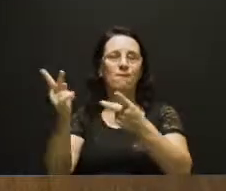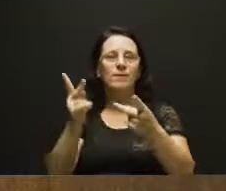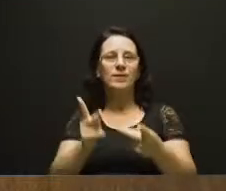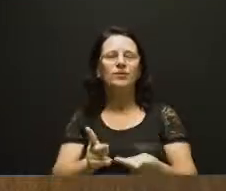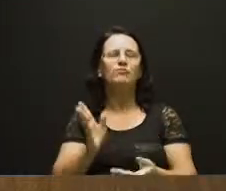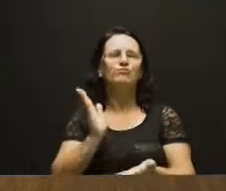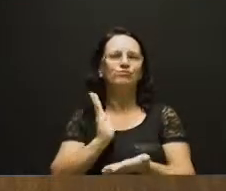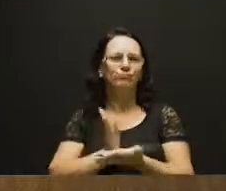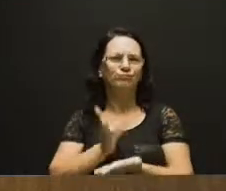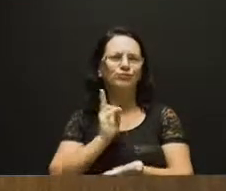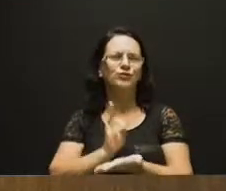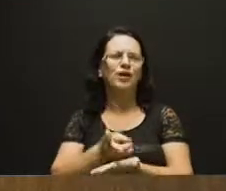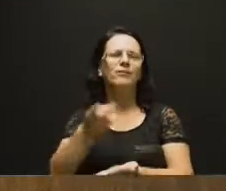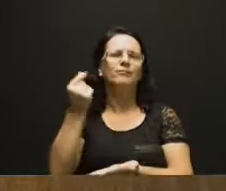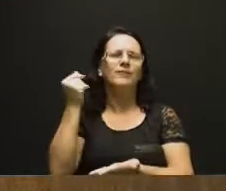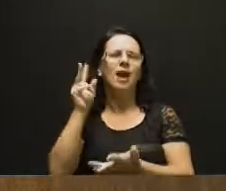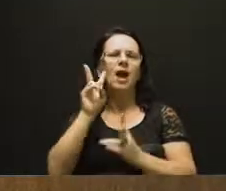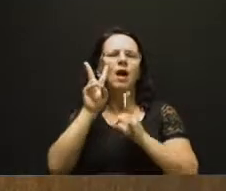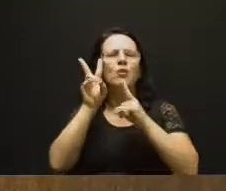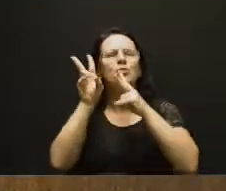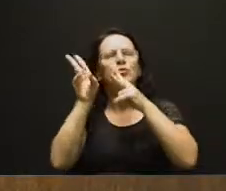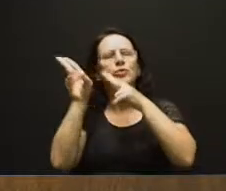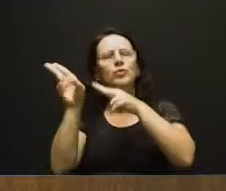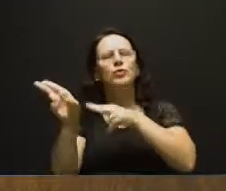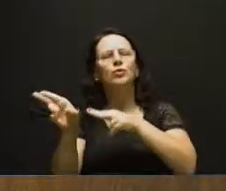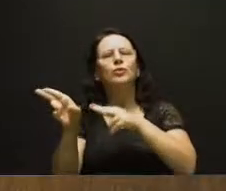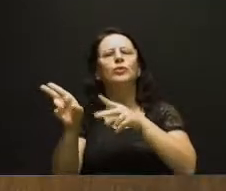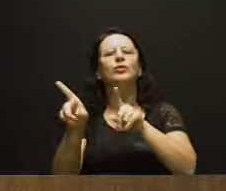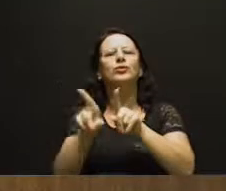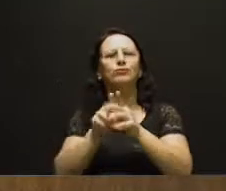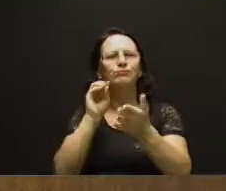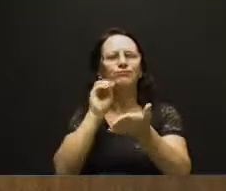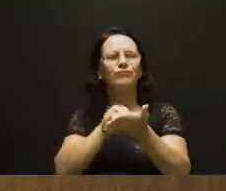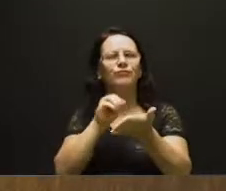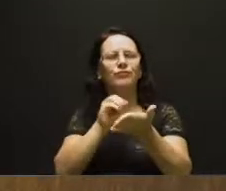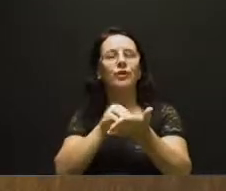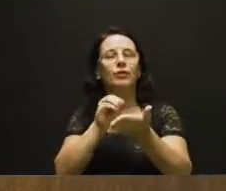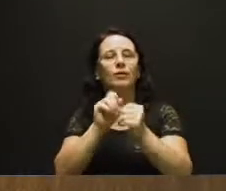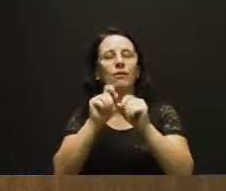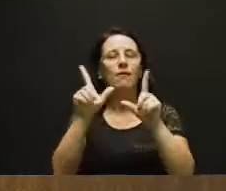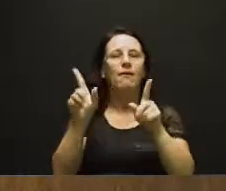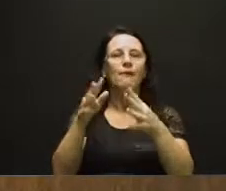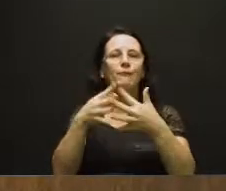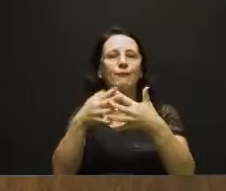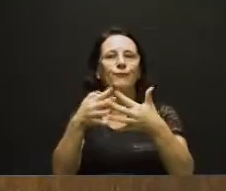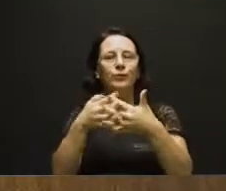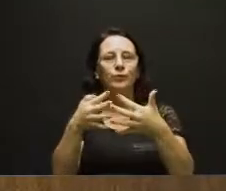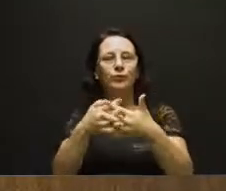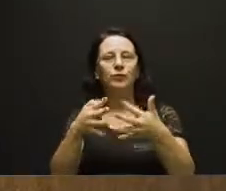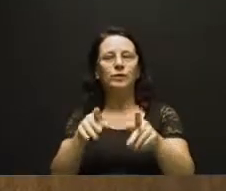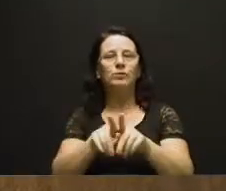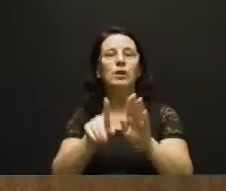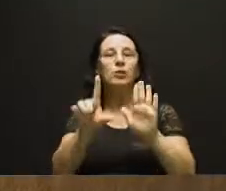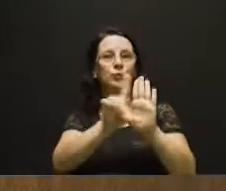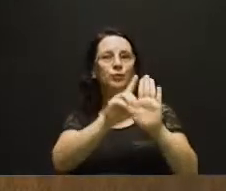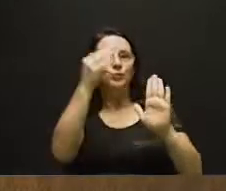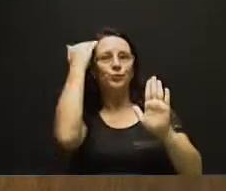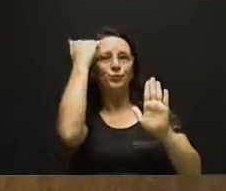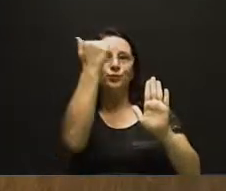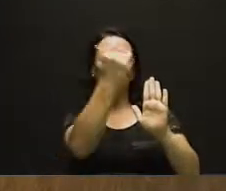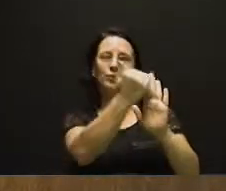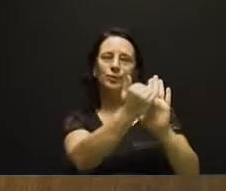já tiveram que perder noites de sono pela simples falta de descumprimento do que lhe é garantido por lei